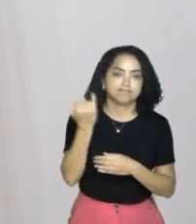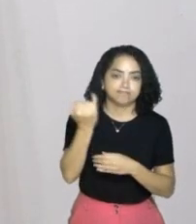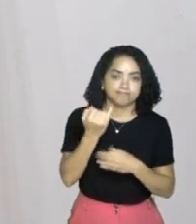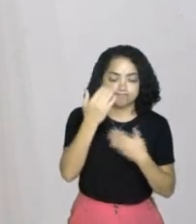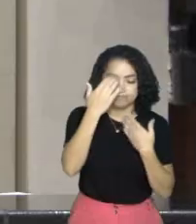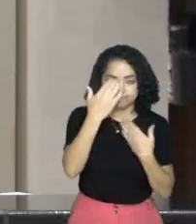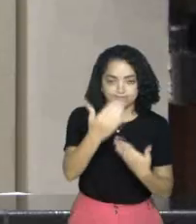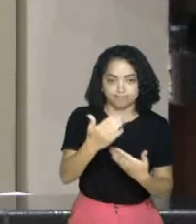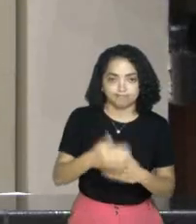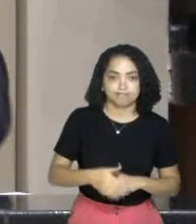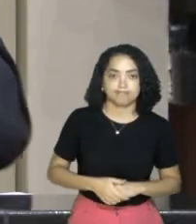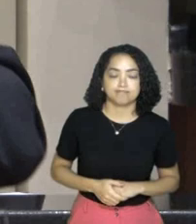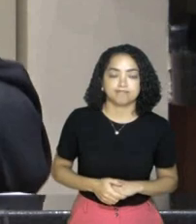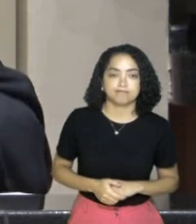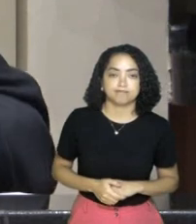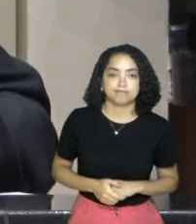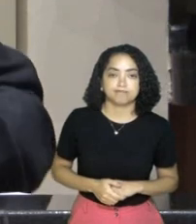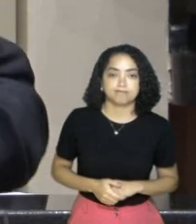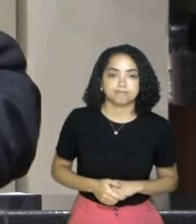obrigado